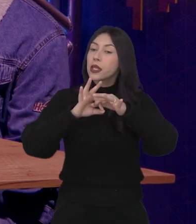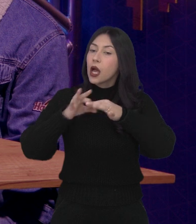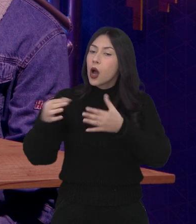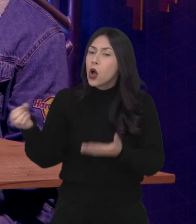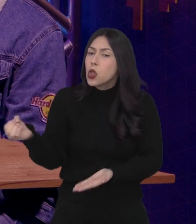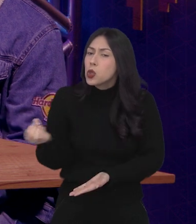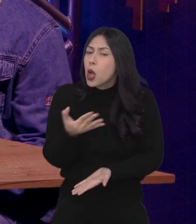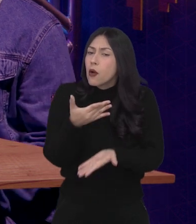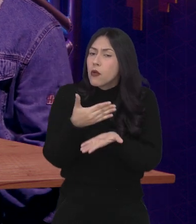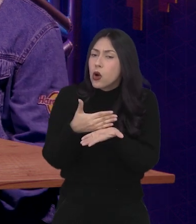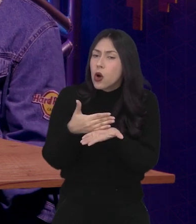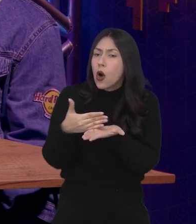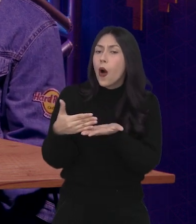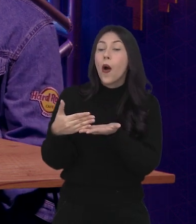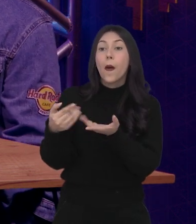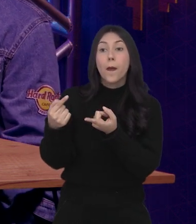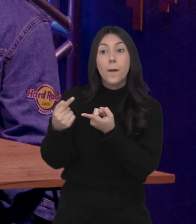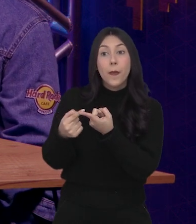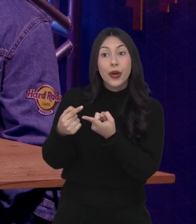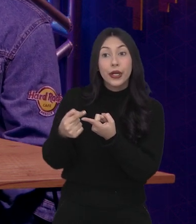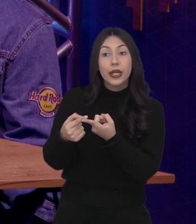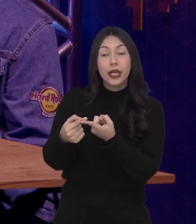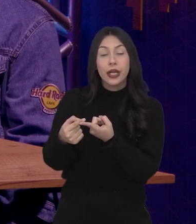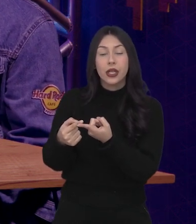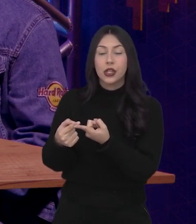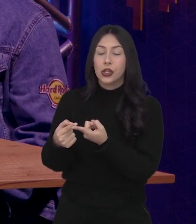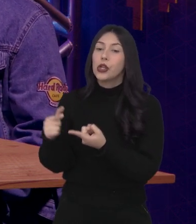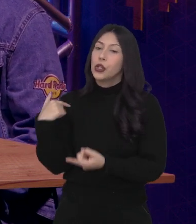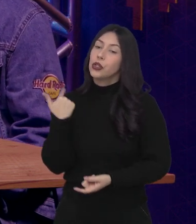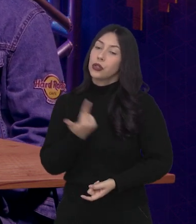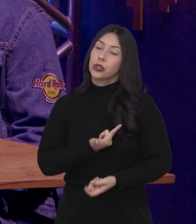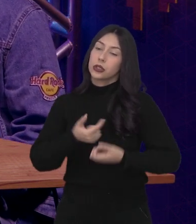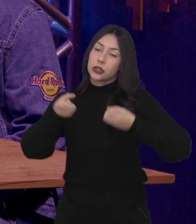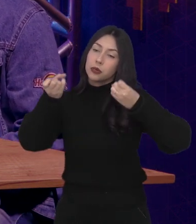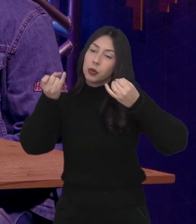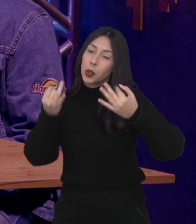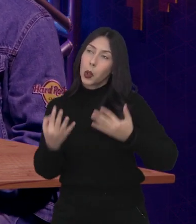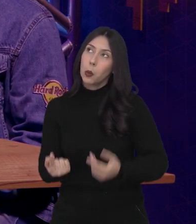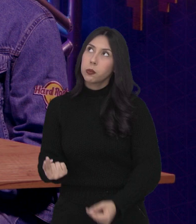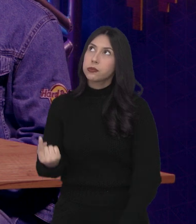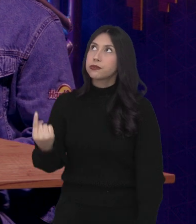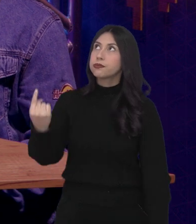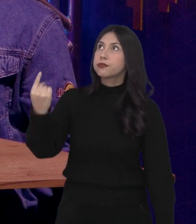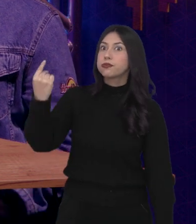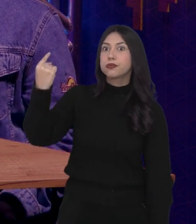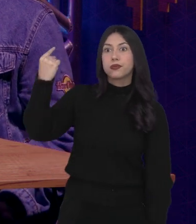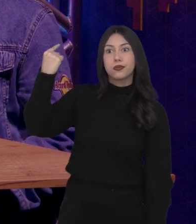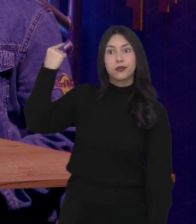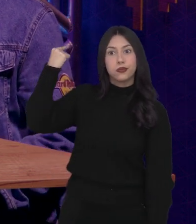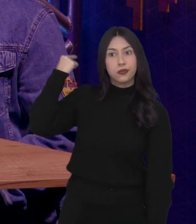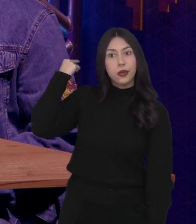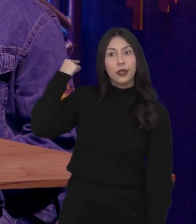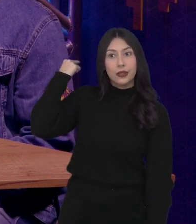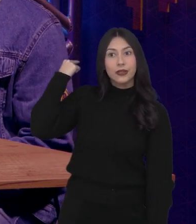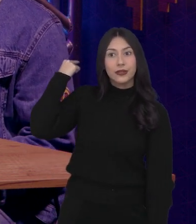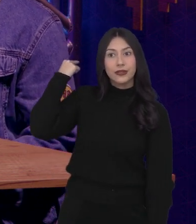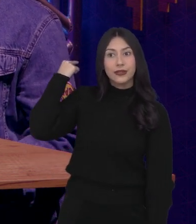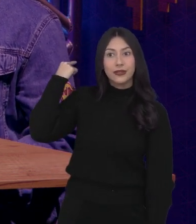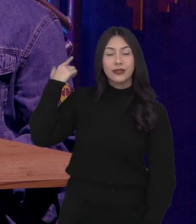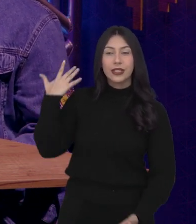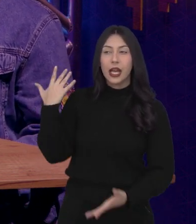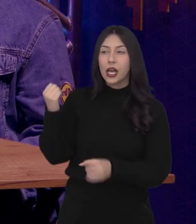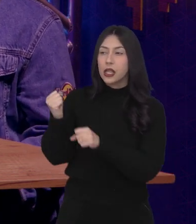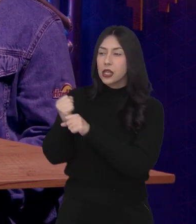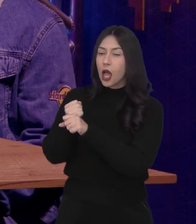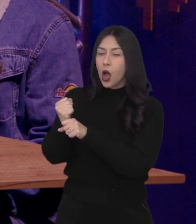Moderna começaram, né? Porque essas Olimpíadas que a gente falou no primeiro bloco eram da Antiguidade. Elas foram